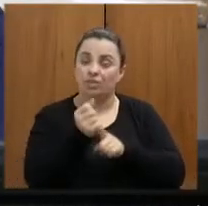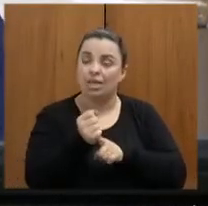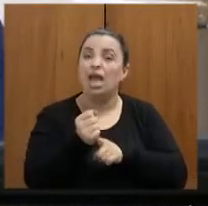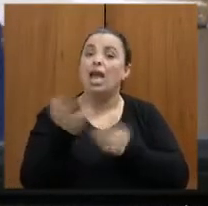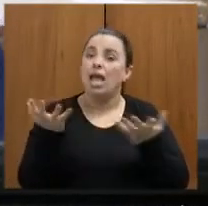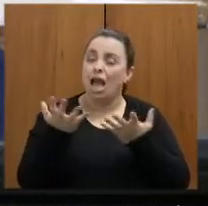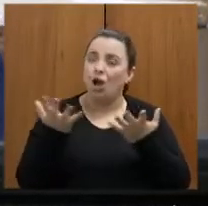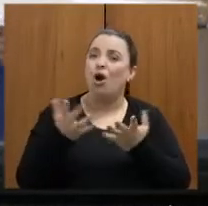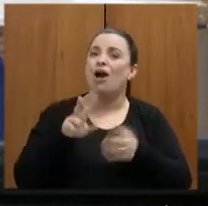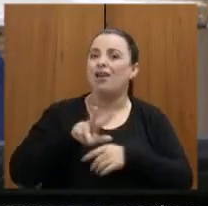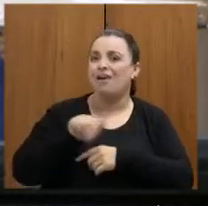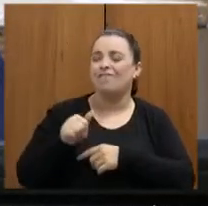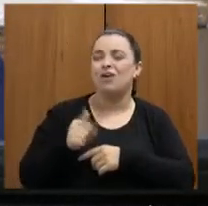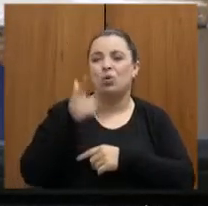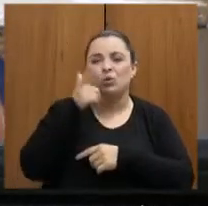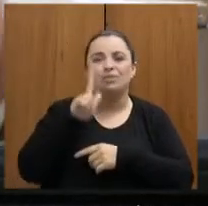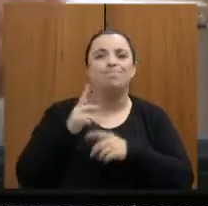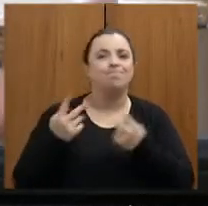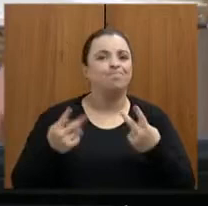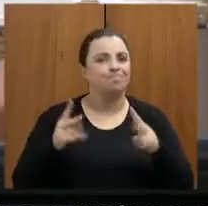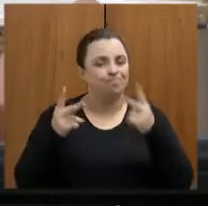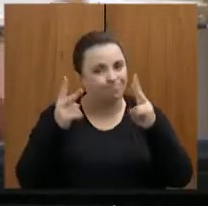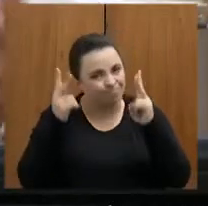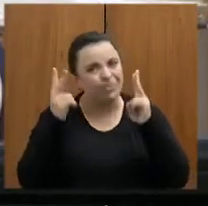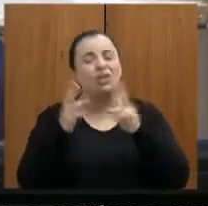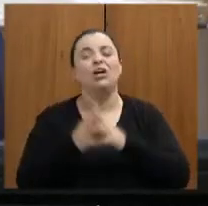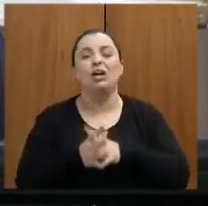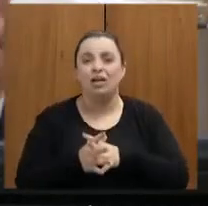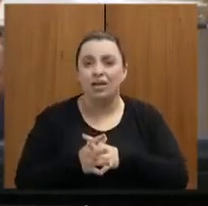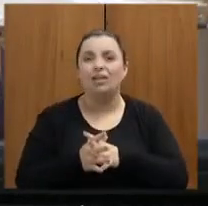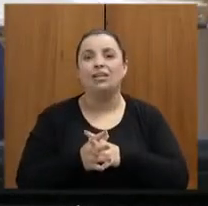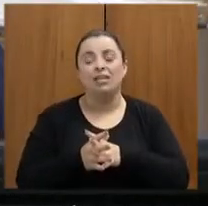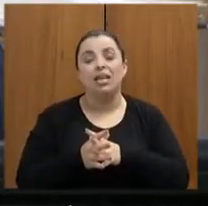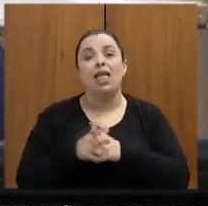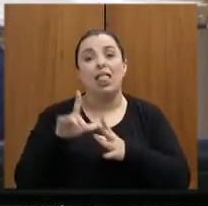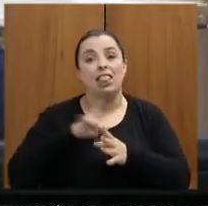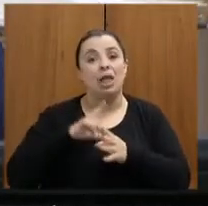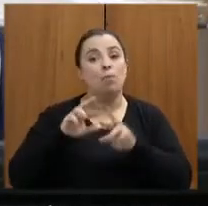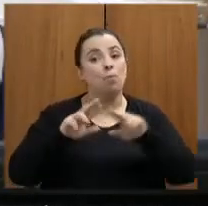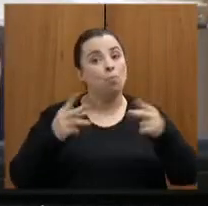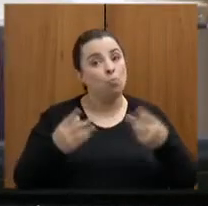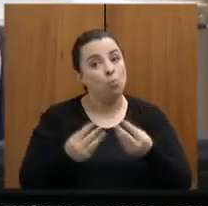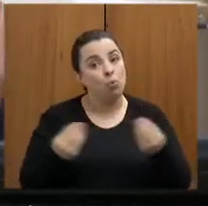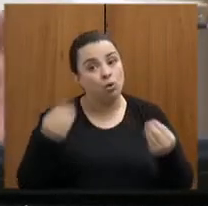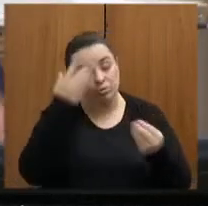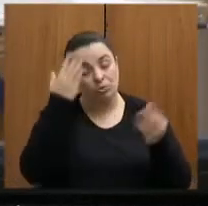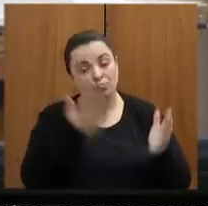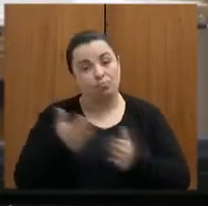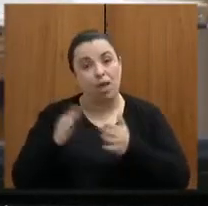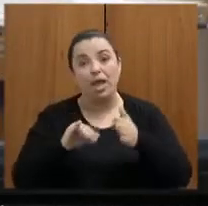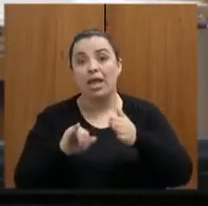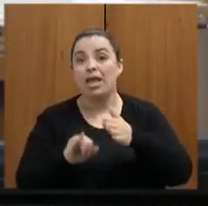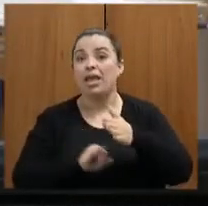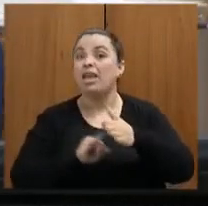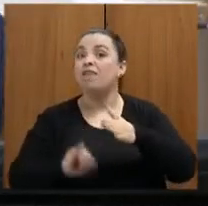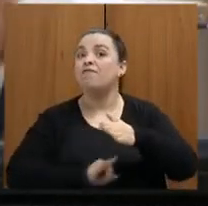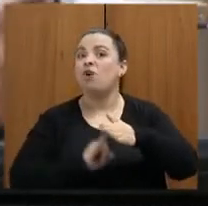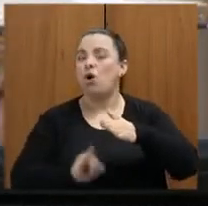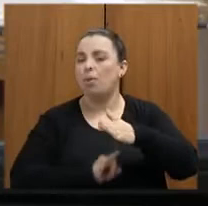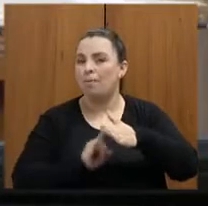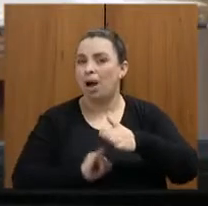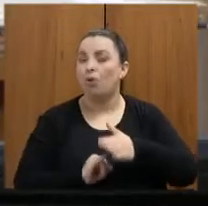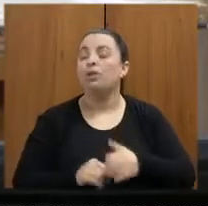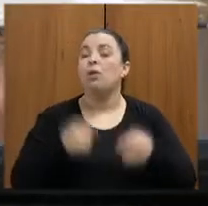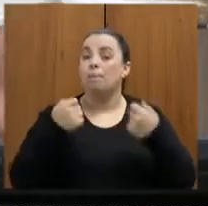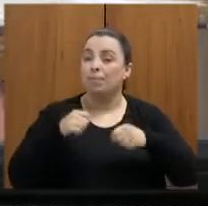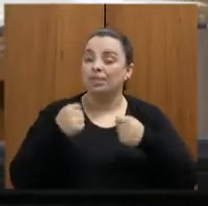pela frente porque o número de informais ainda é muito grande e temos que regulamentar ainda mais esses produtos principalmente esses